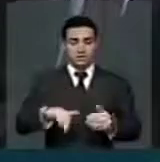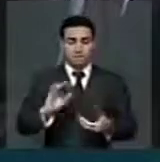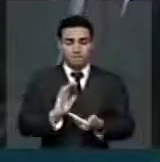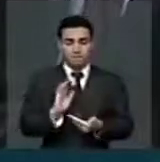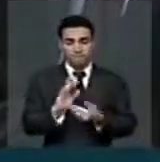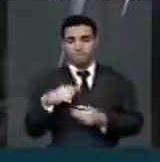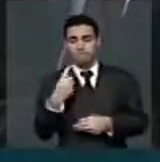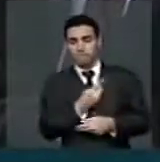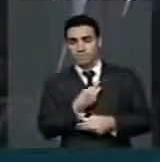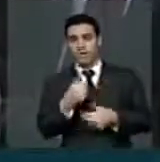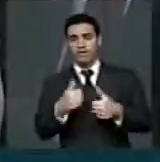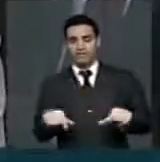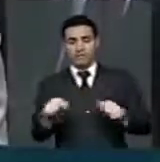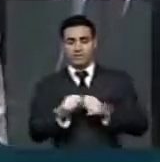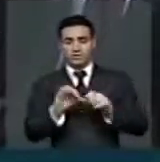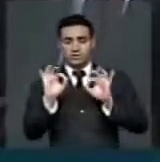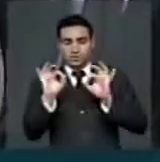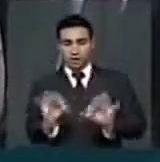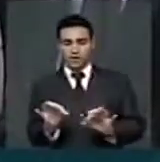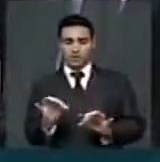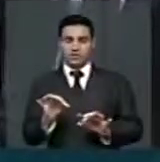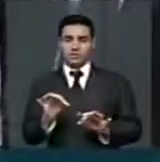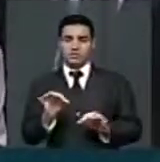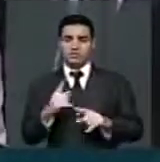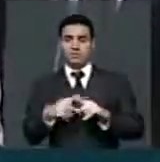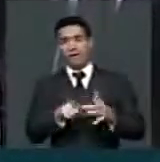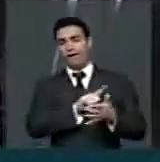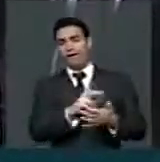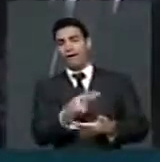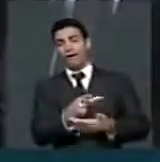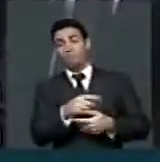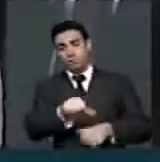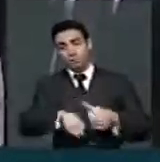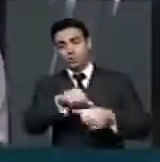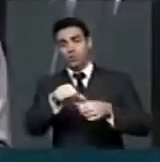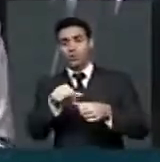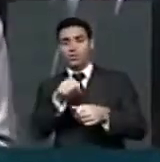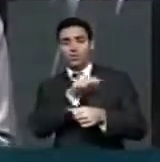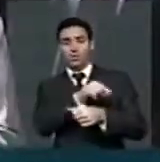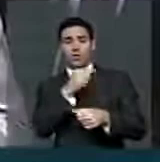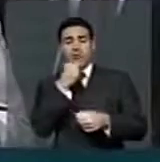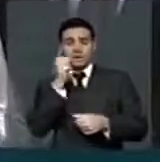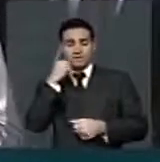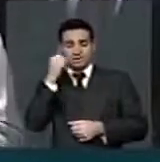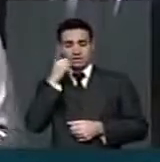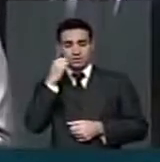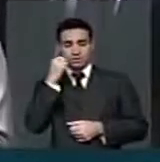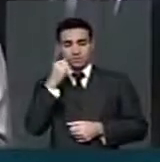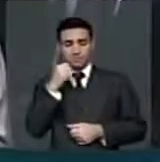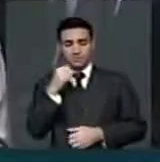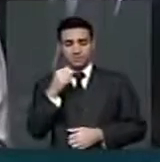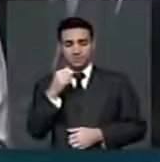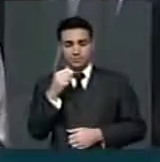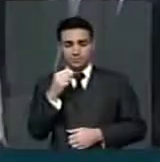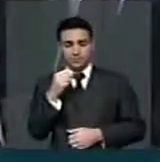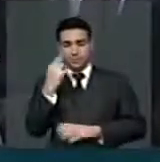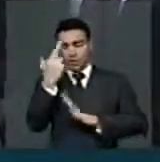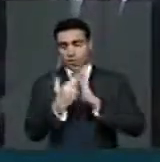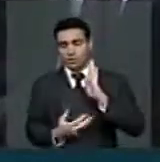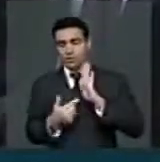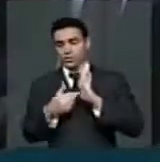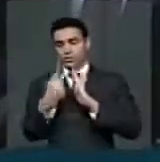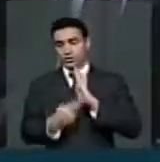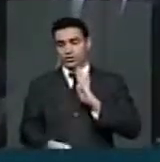nós estamos fazendo o que é correto, estamos corrigindo aquilo que veio apresentado pelo ilustre senador relator